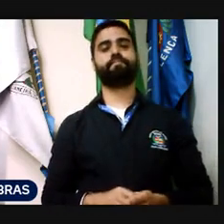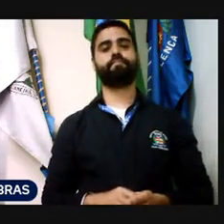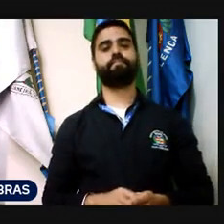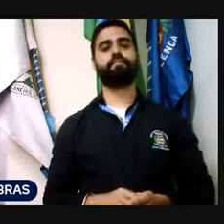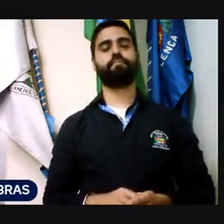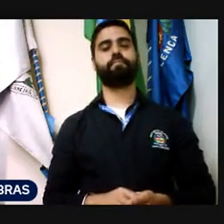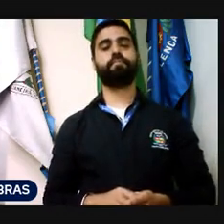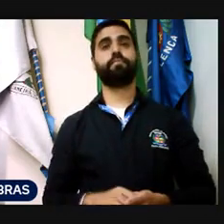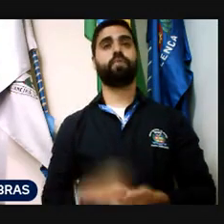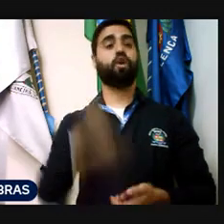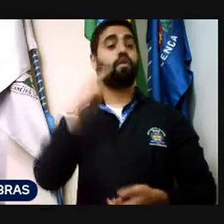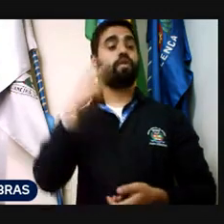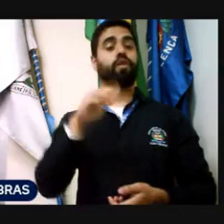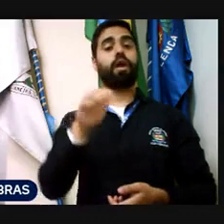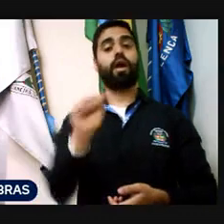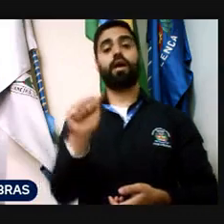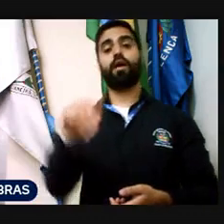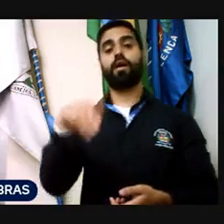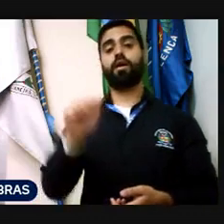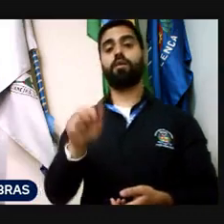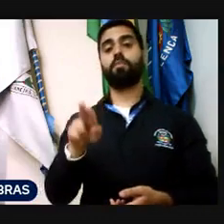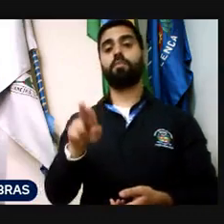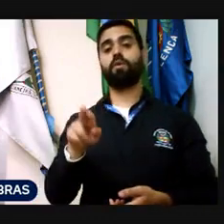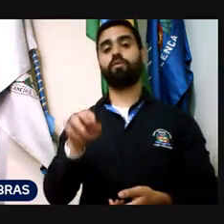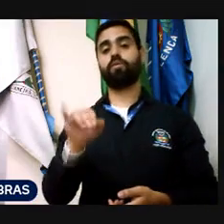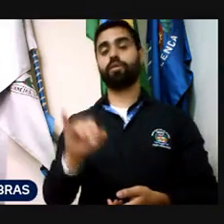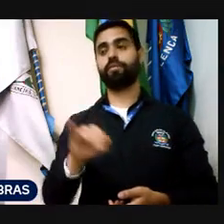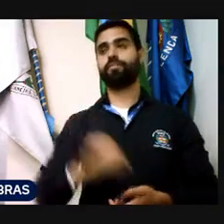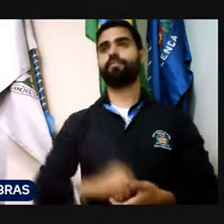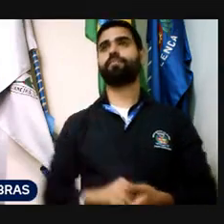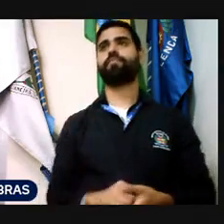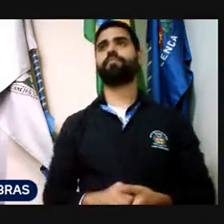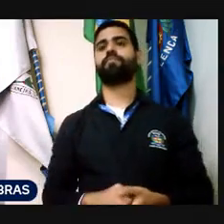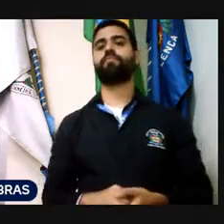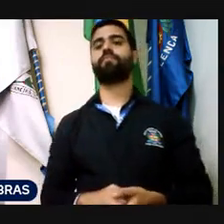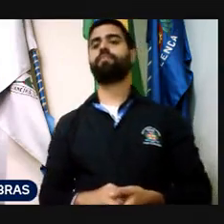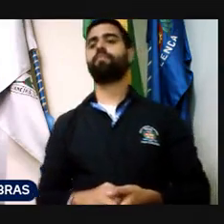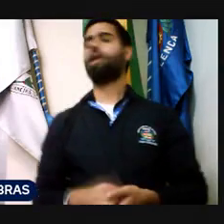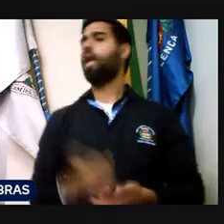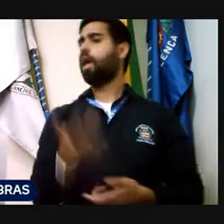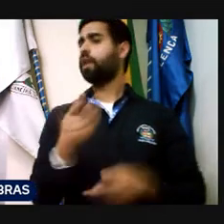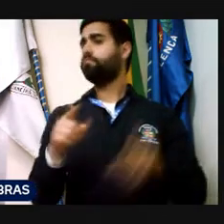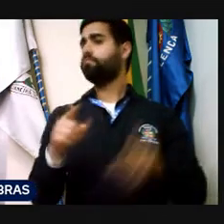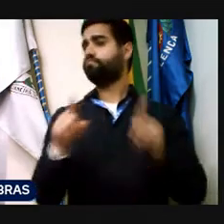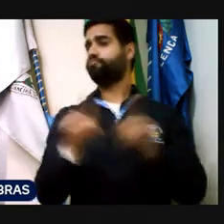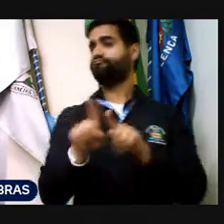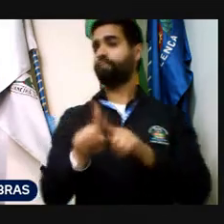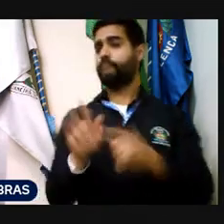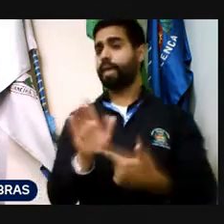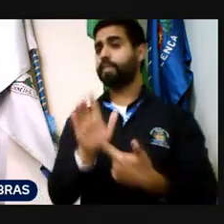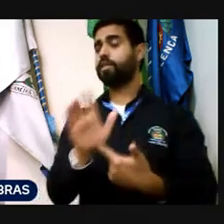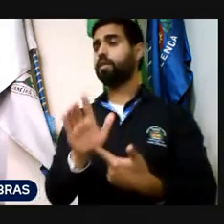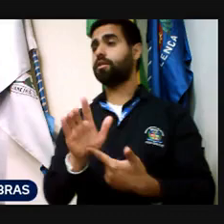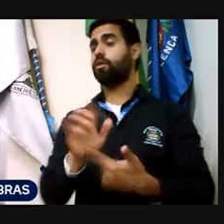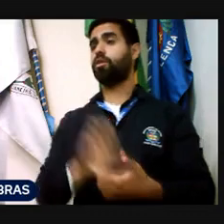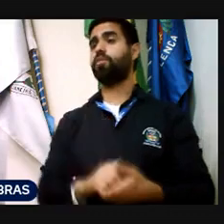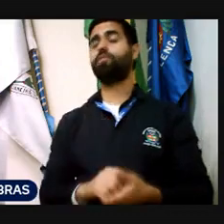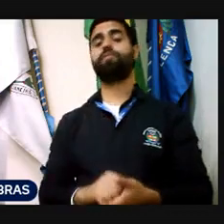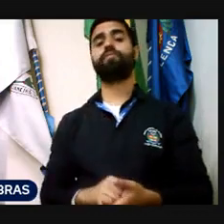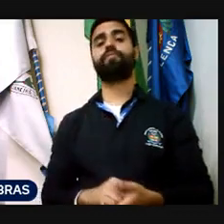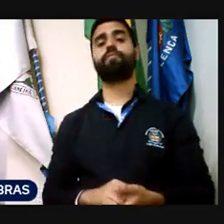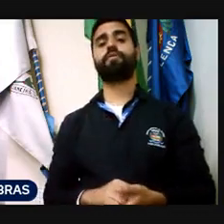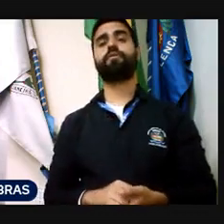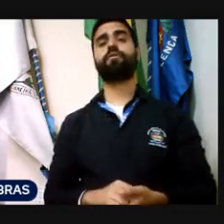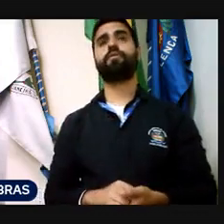Reinaldo, o vereador José Amauri Ferreira Lima, no uso de atribuições à forma regimental, requer o encaminhamento da presente indicação ao chefe do